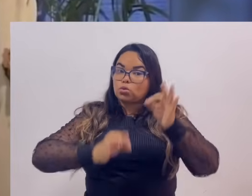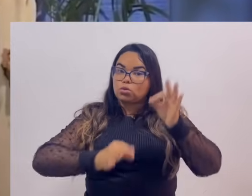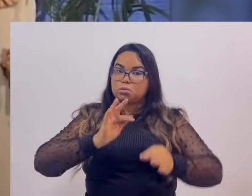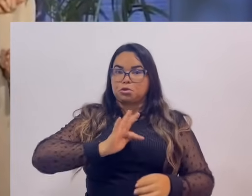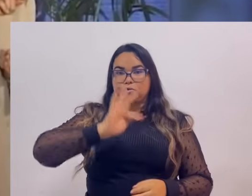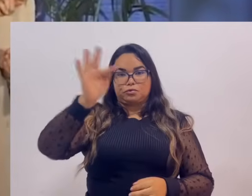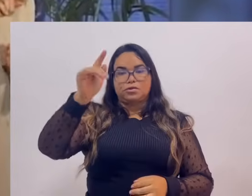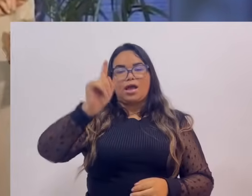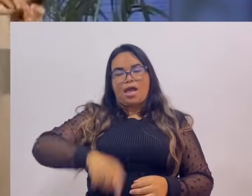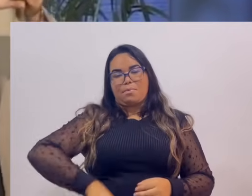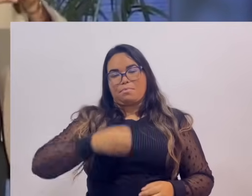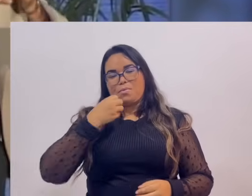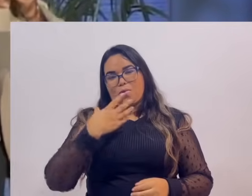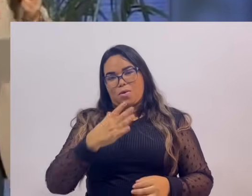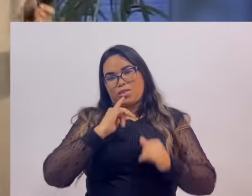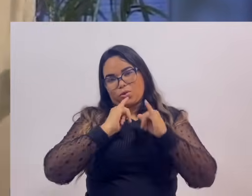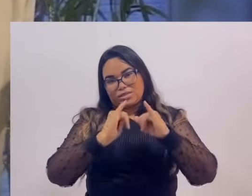seguro